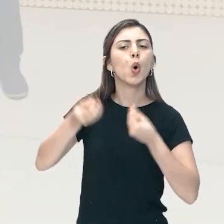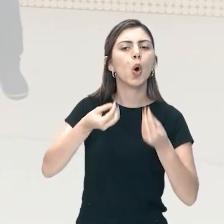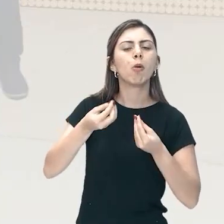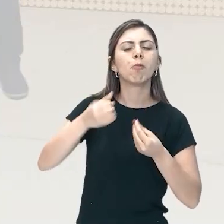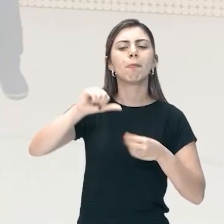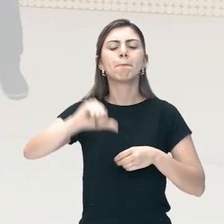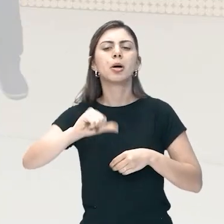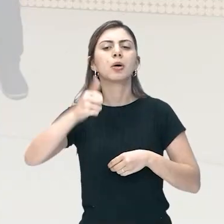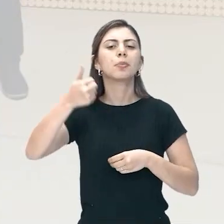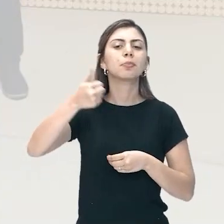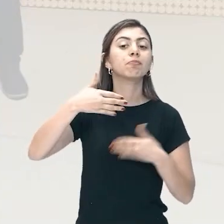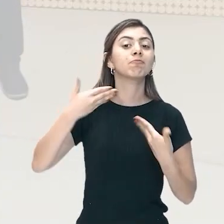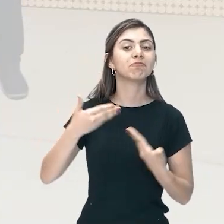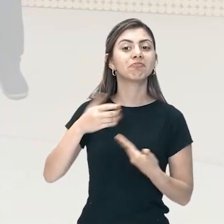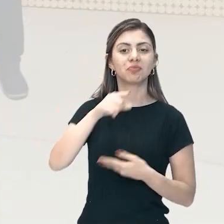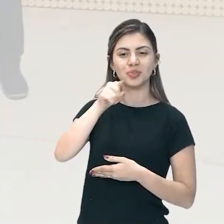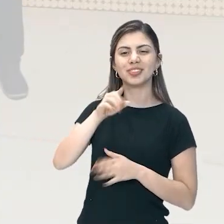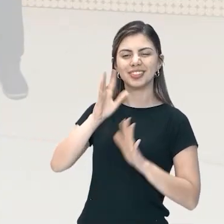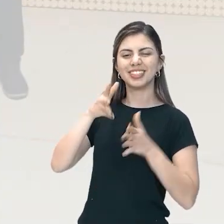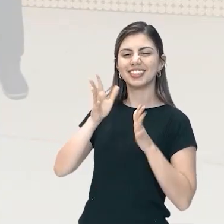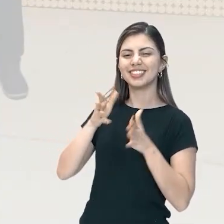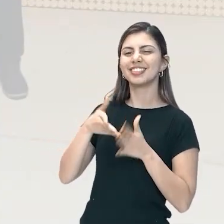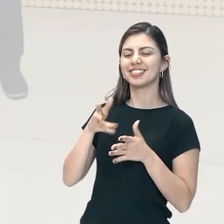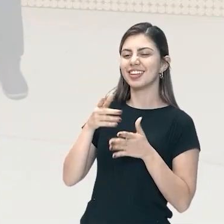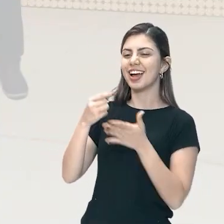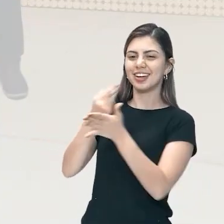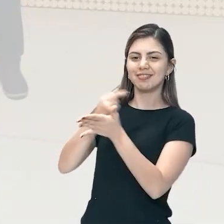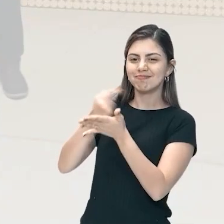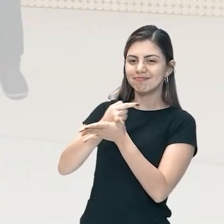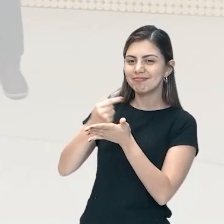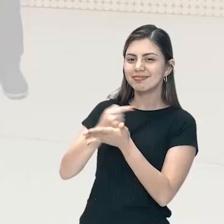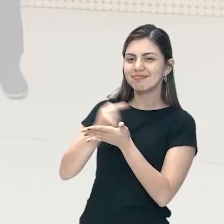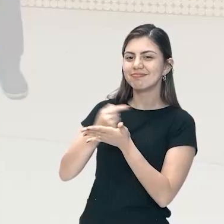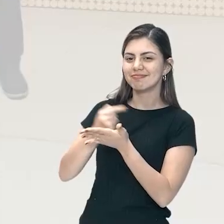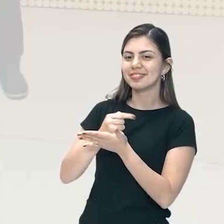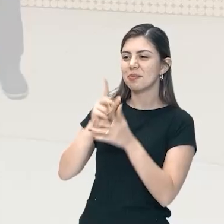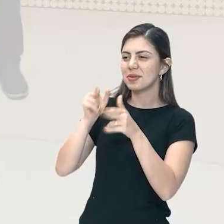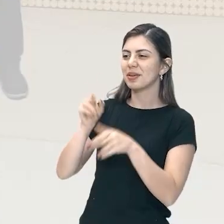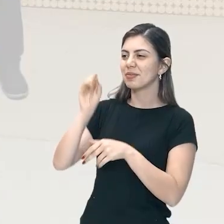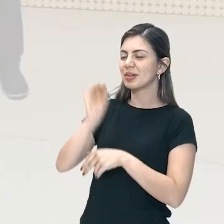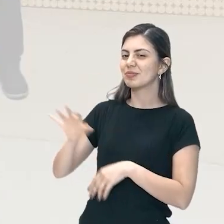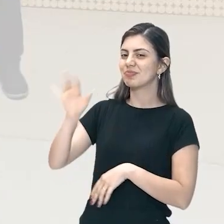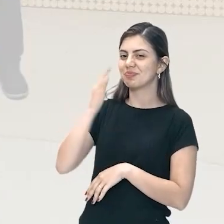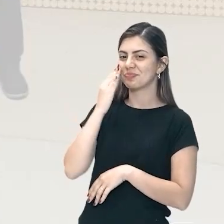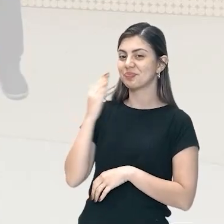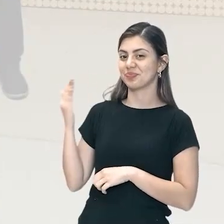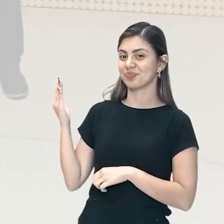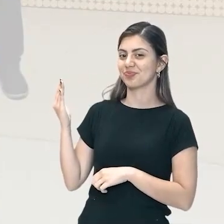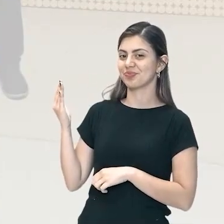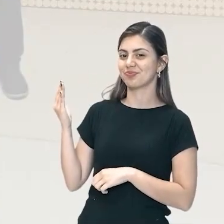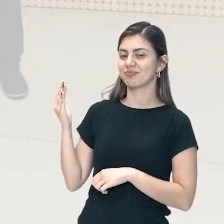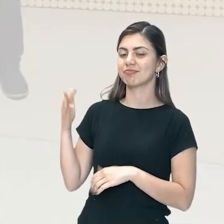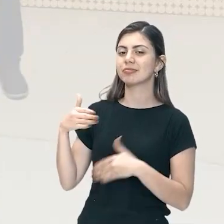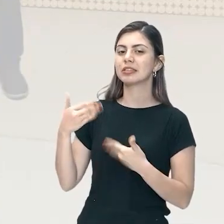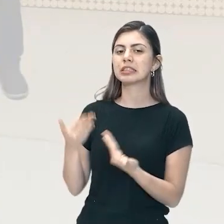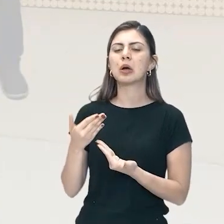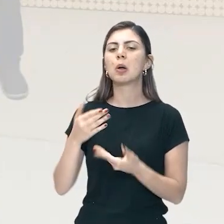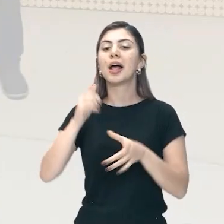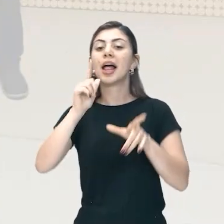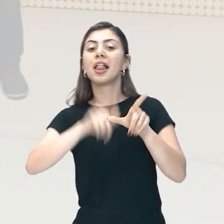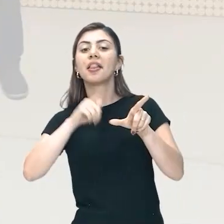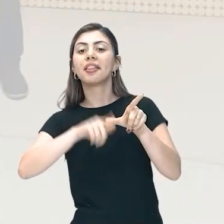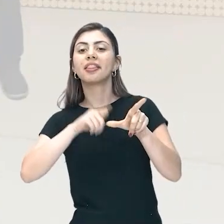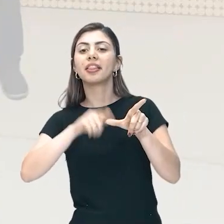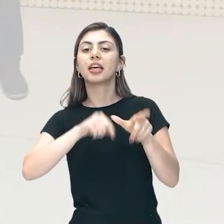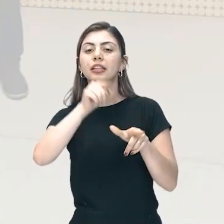certeza que vocês já fizeram exames como esse daqui. Tenho certeza que já ouviram falar em exames como esse daí, ó. Quais são as letras